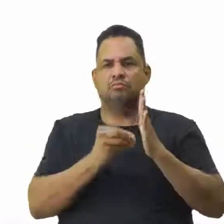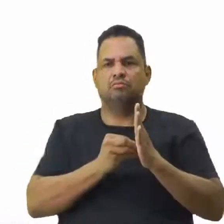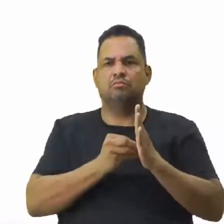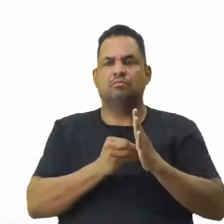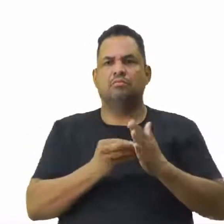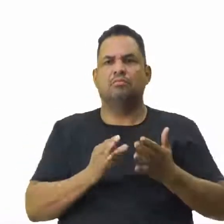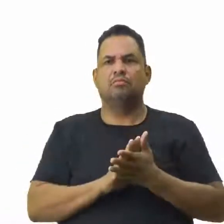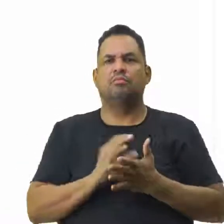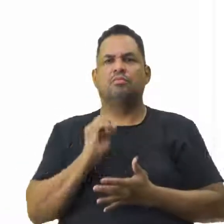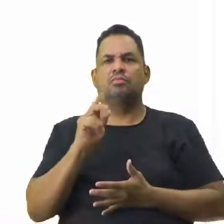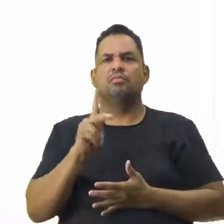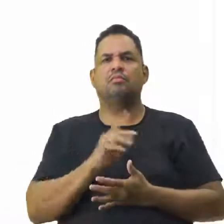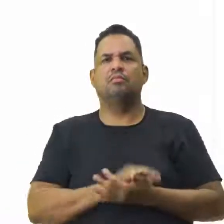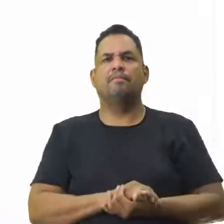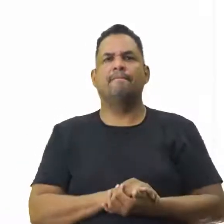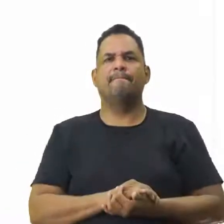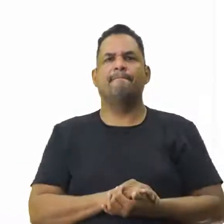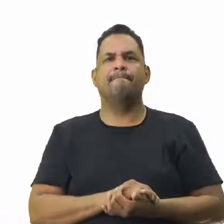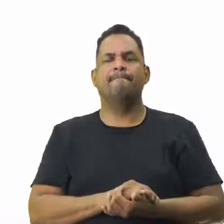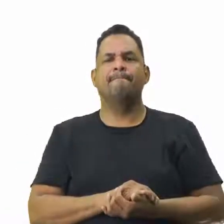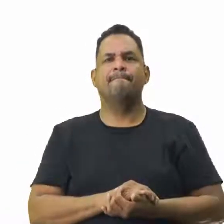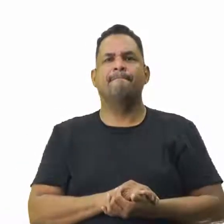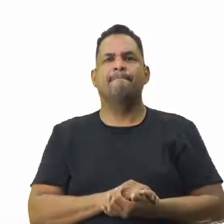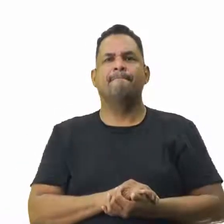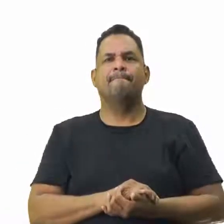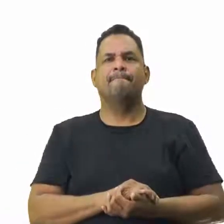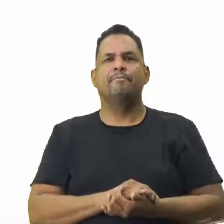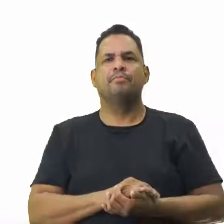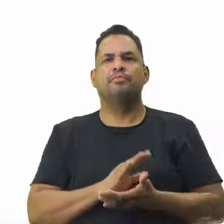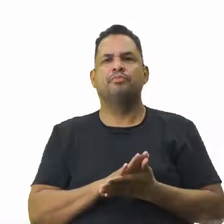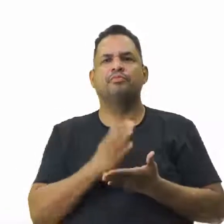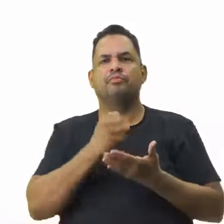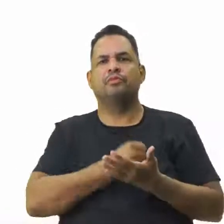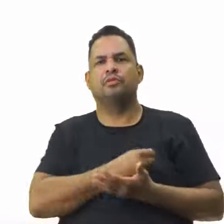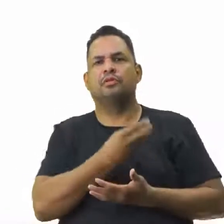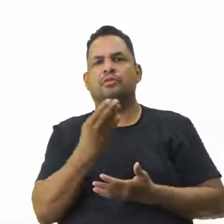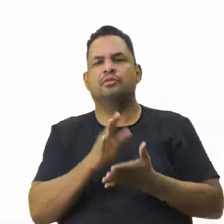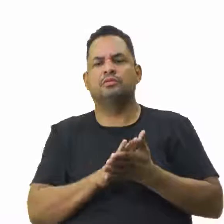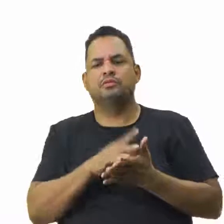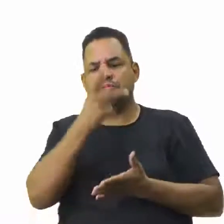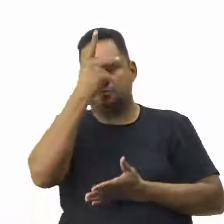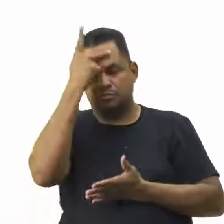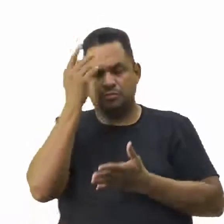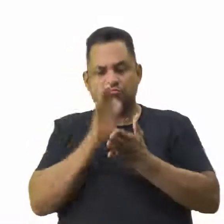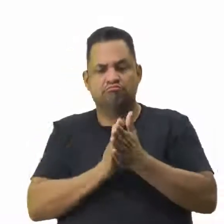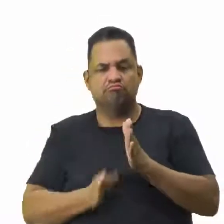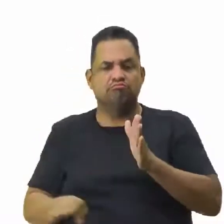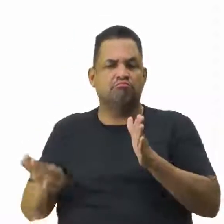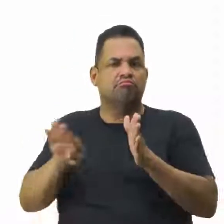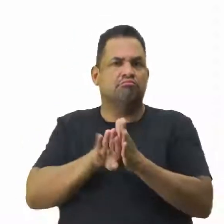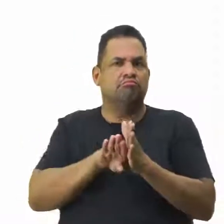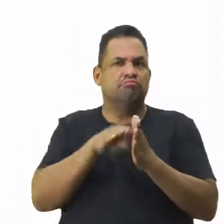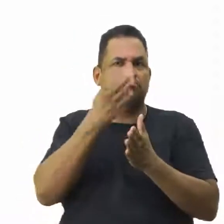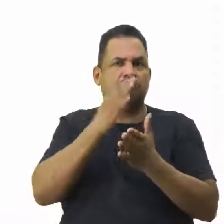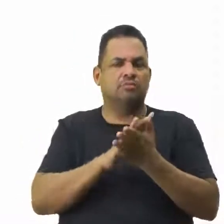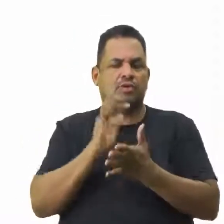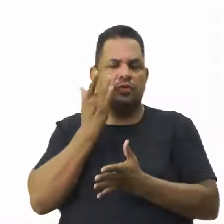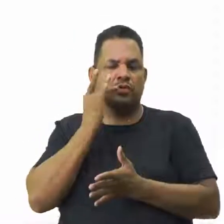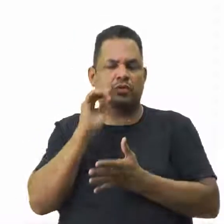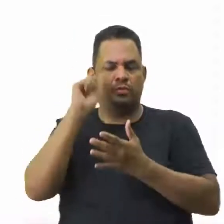tá? Veja só a quantidade de imigrantes que está chegando a Ouro